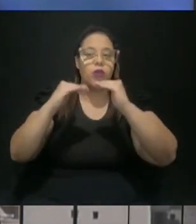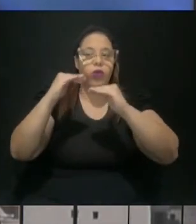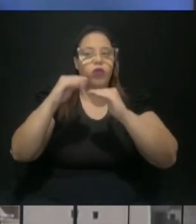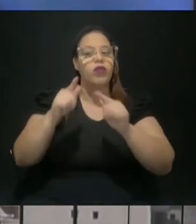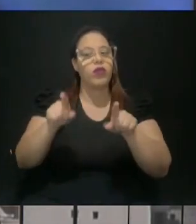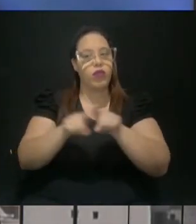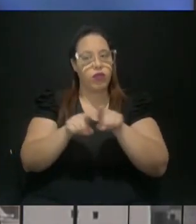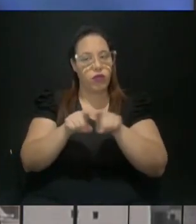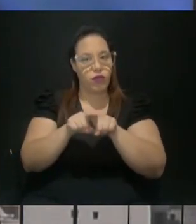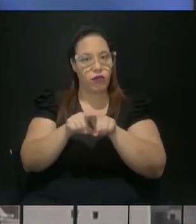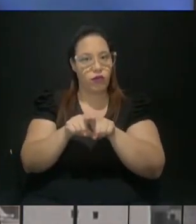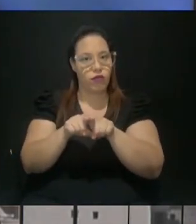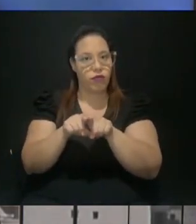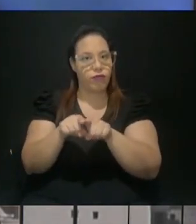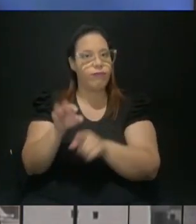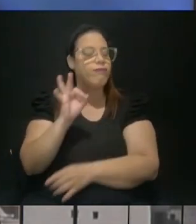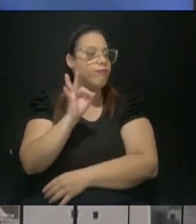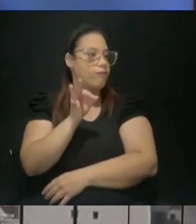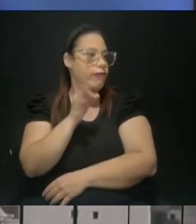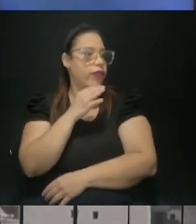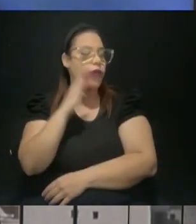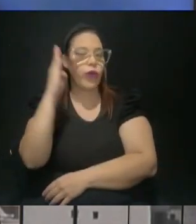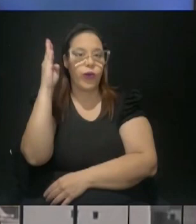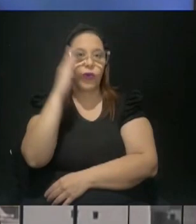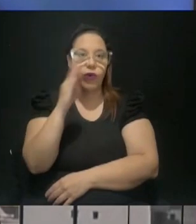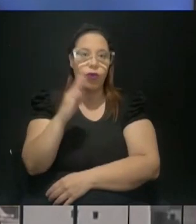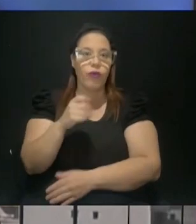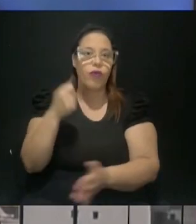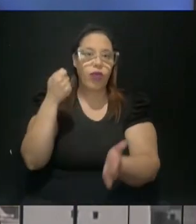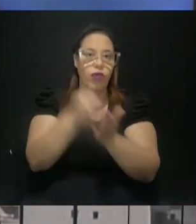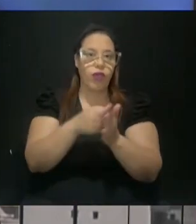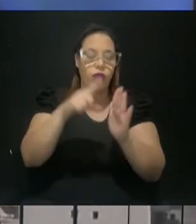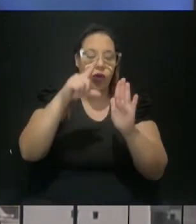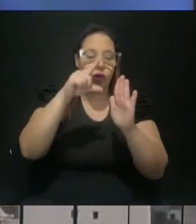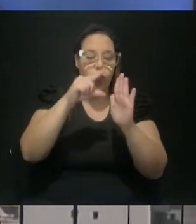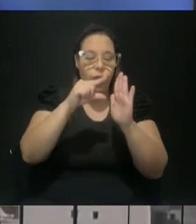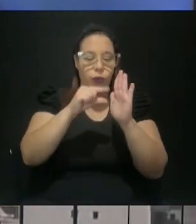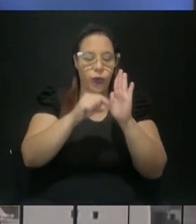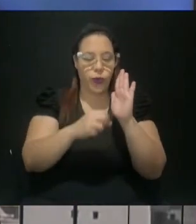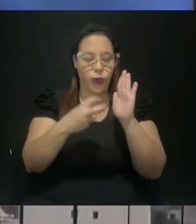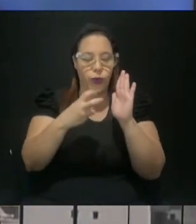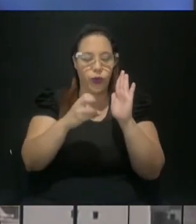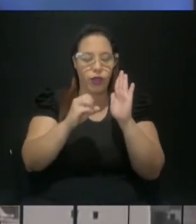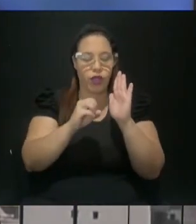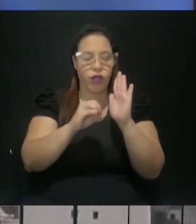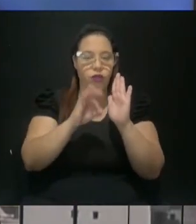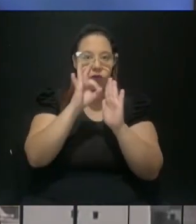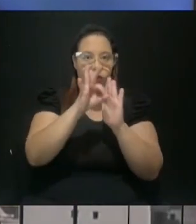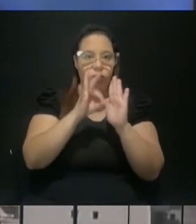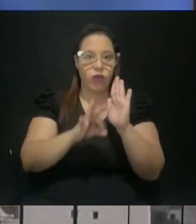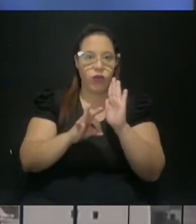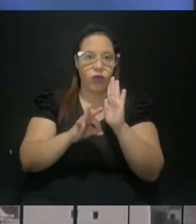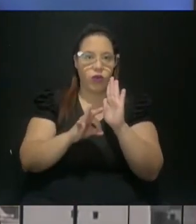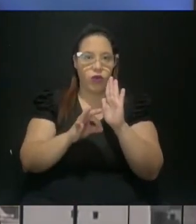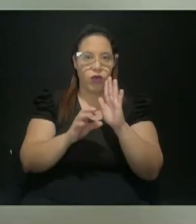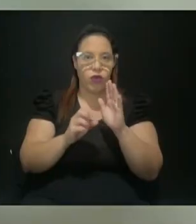partir de agora. E o Brasil tem a meta de redução de 50%, de acordo com o Acordo de